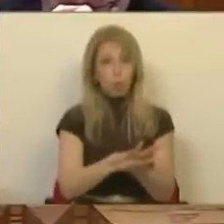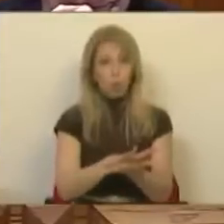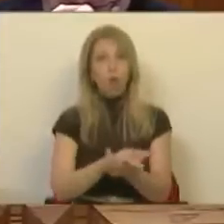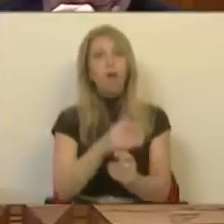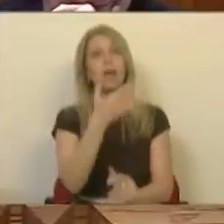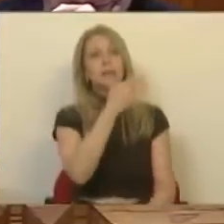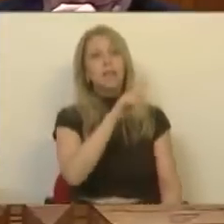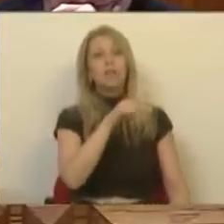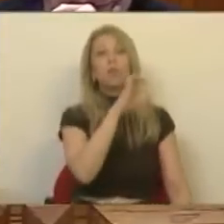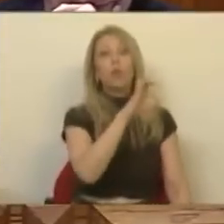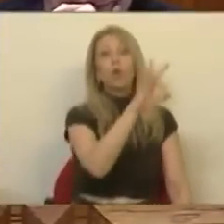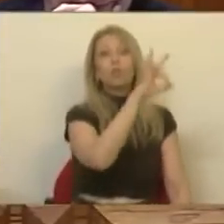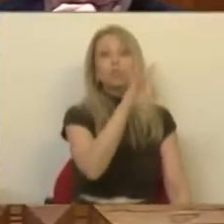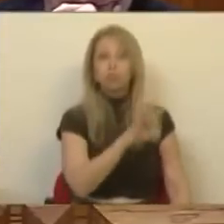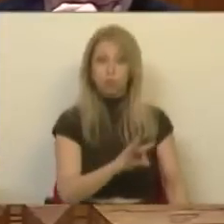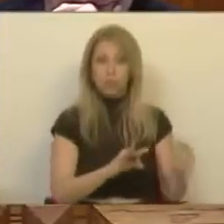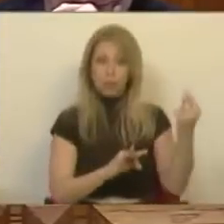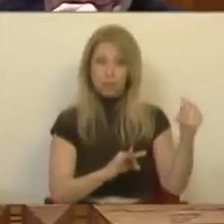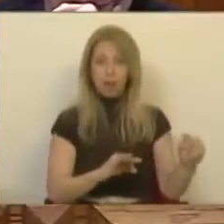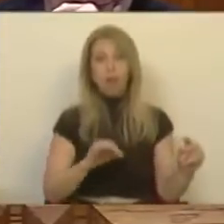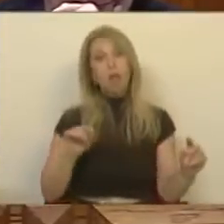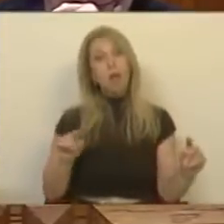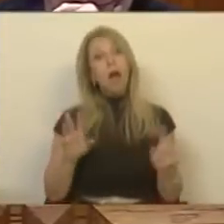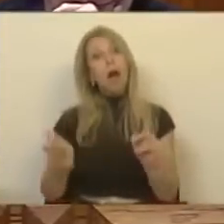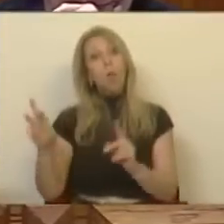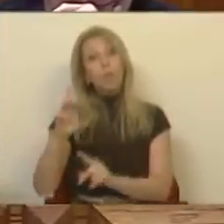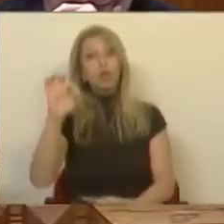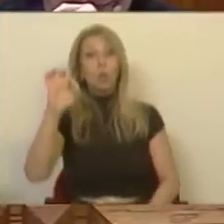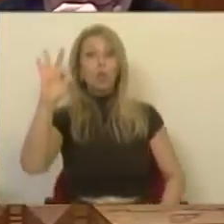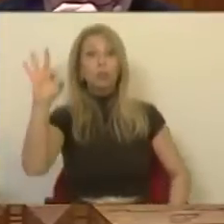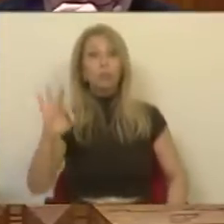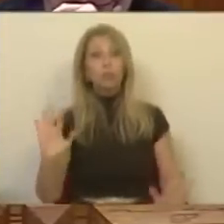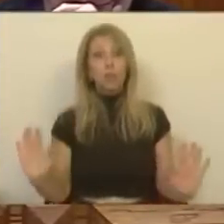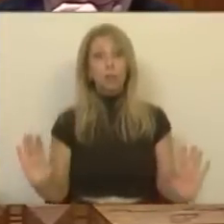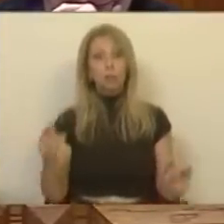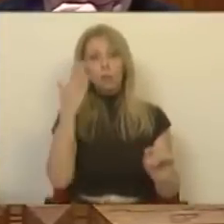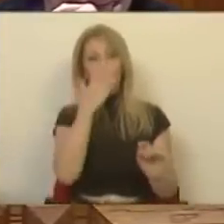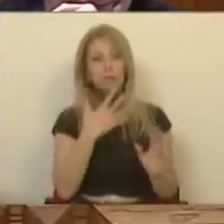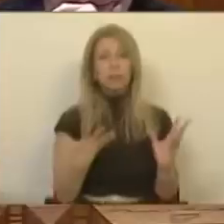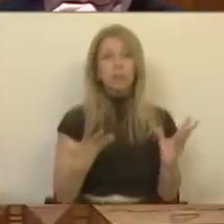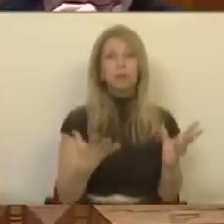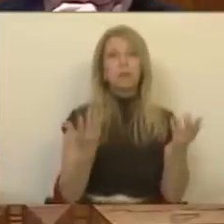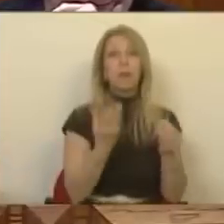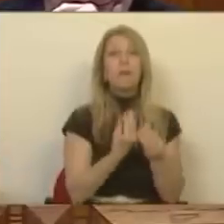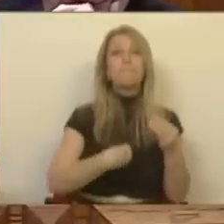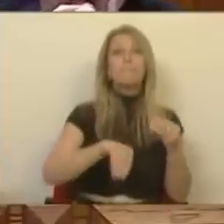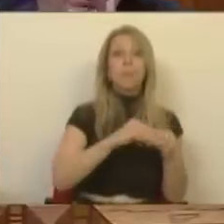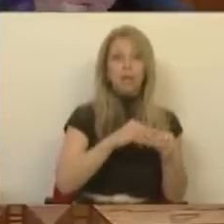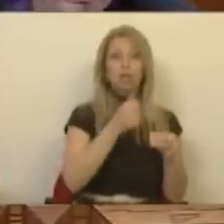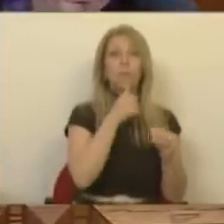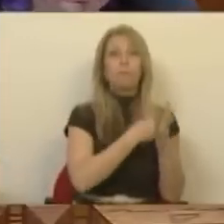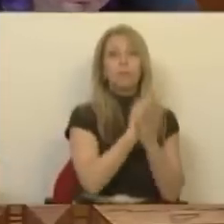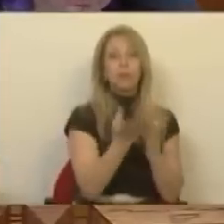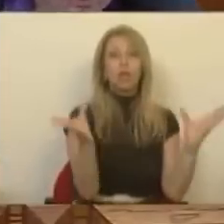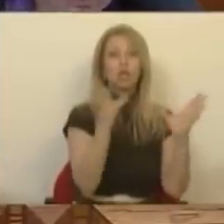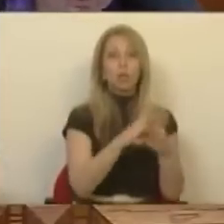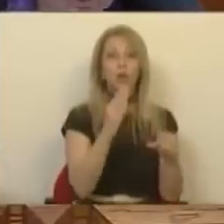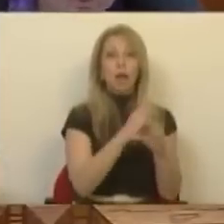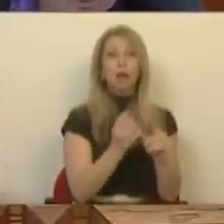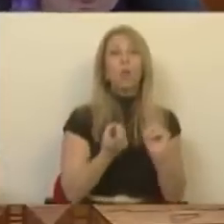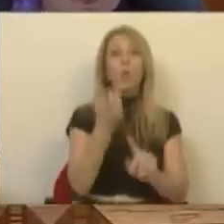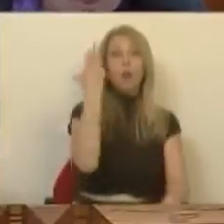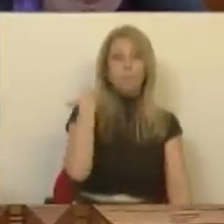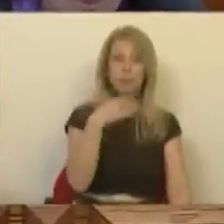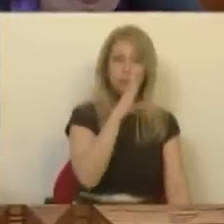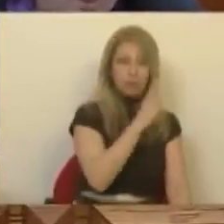7,8% dos aumentos são de 8%. somamos a isto As meninas que adotamos o ano passado adotamos